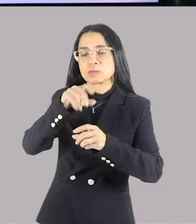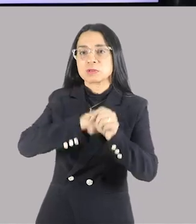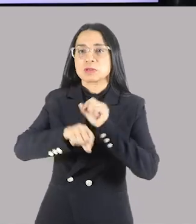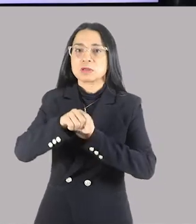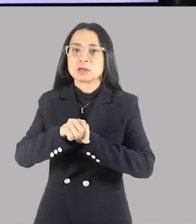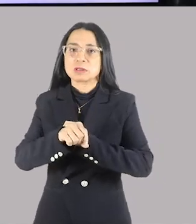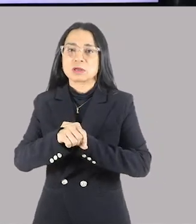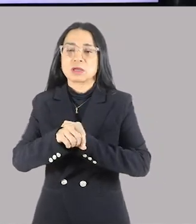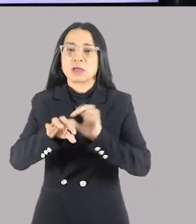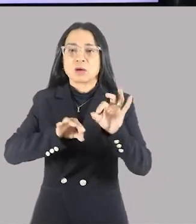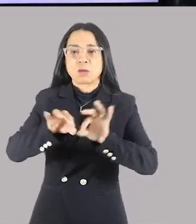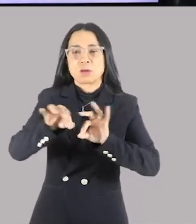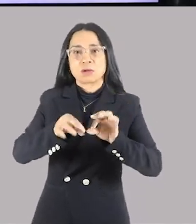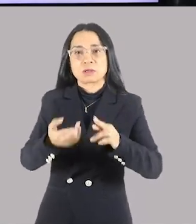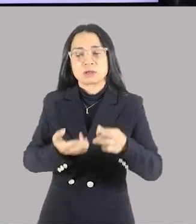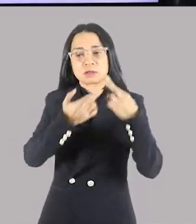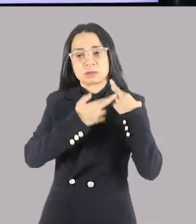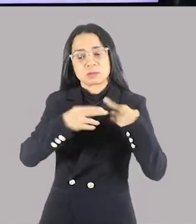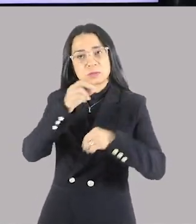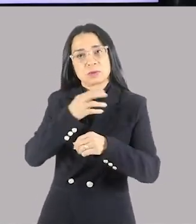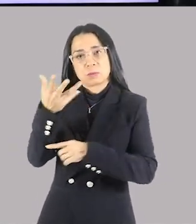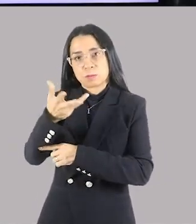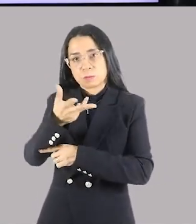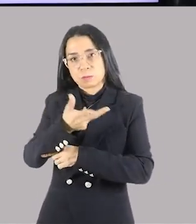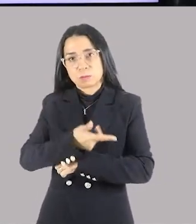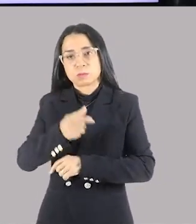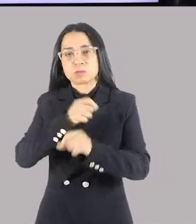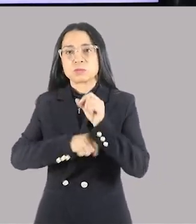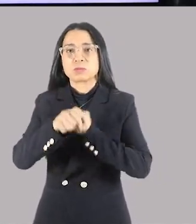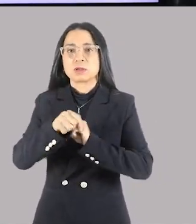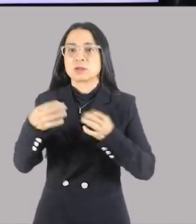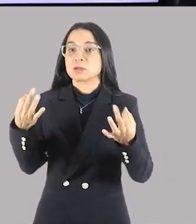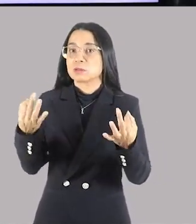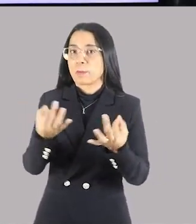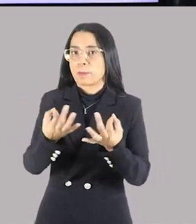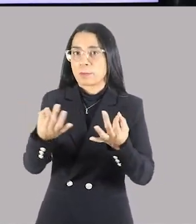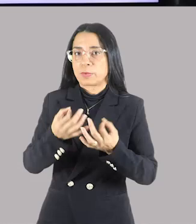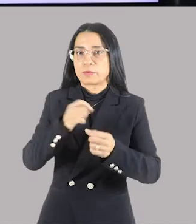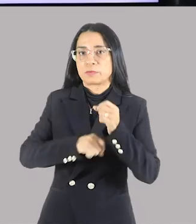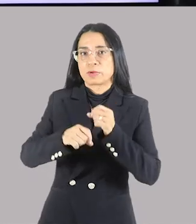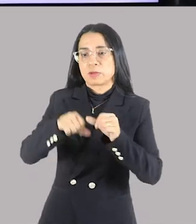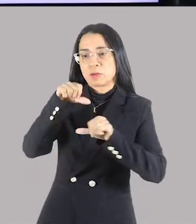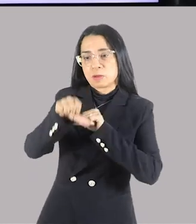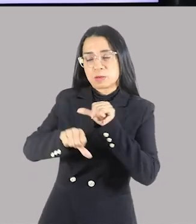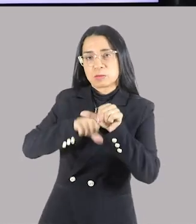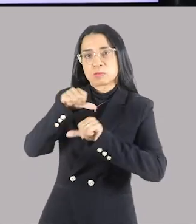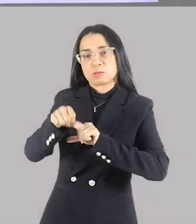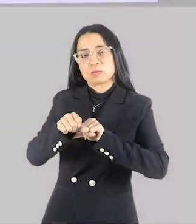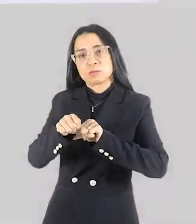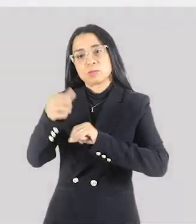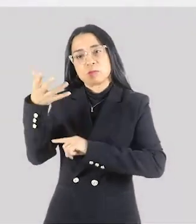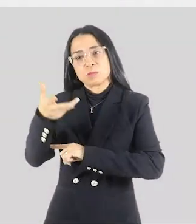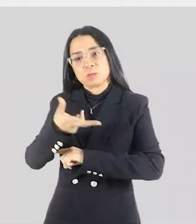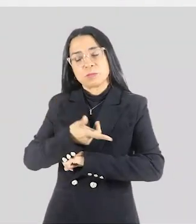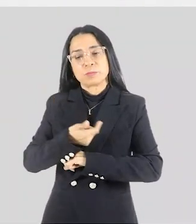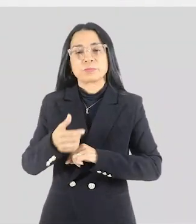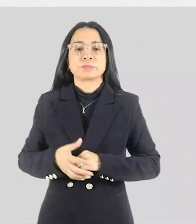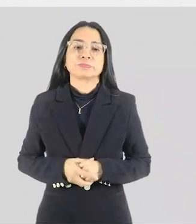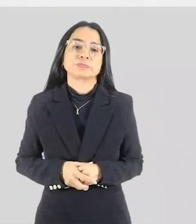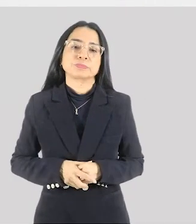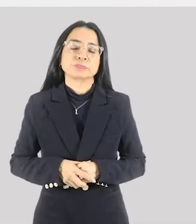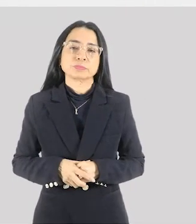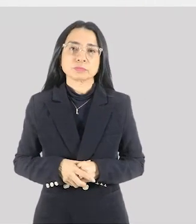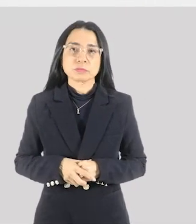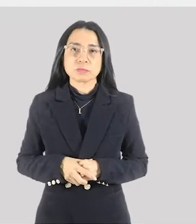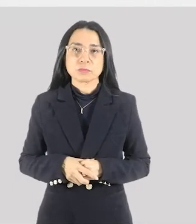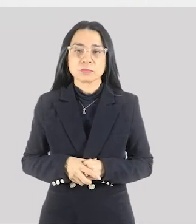respaldada por uma especialidade necessária para tornar a administração pública mais eficiente. Integram a estrutura de